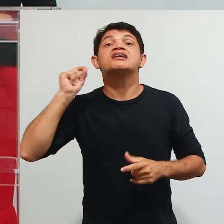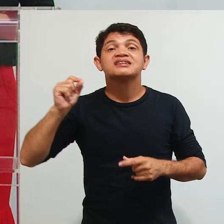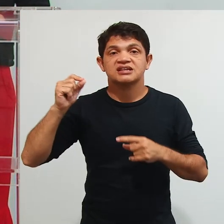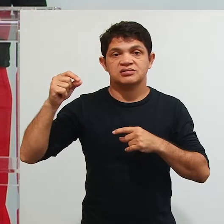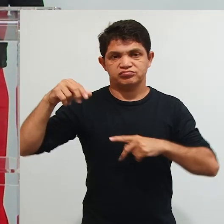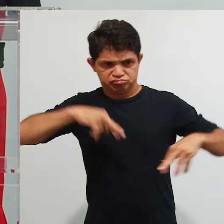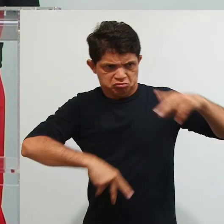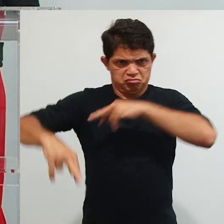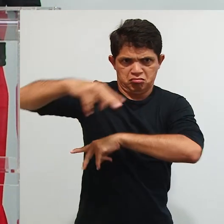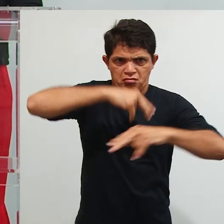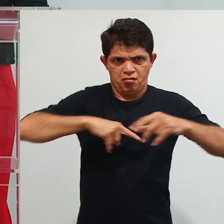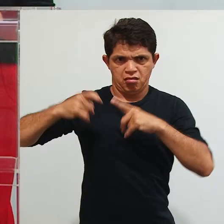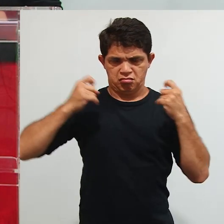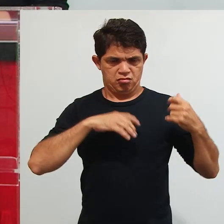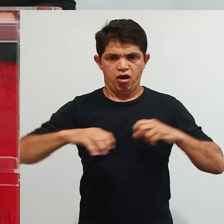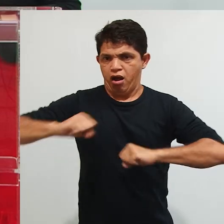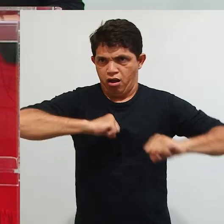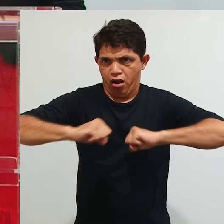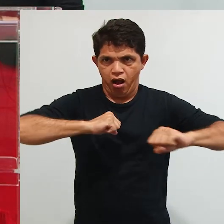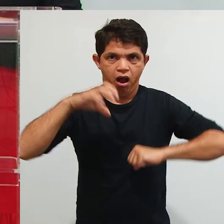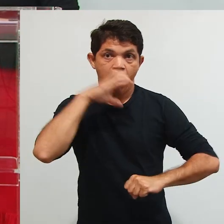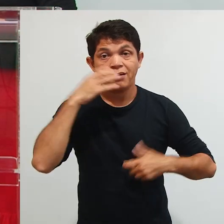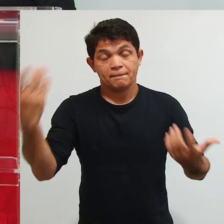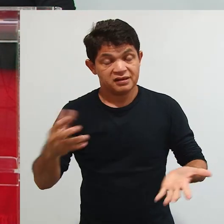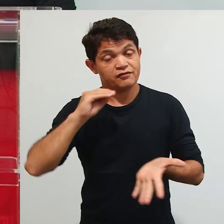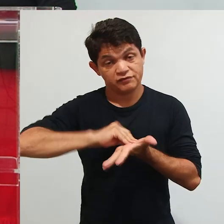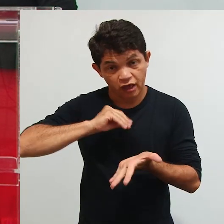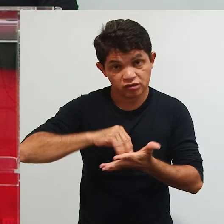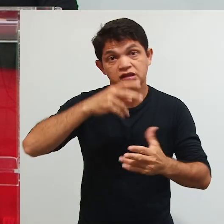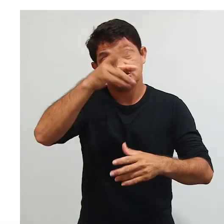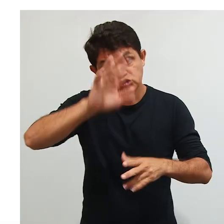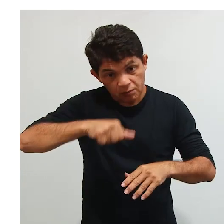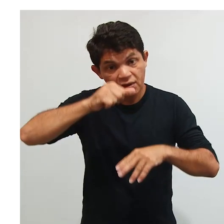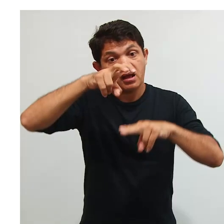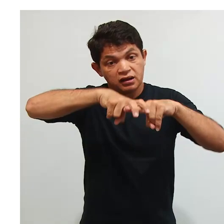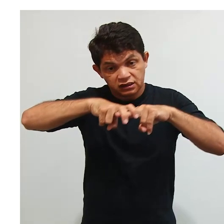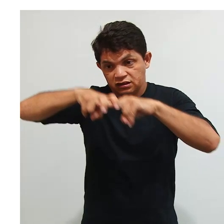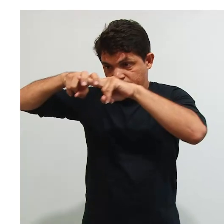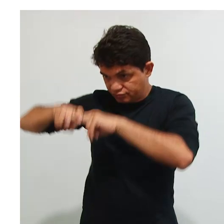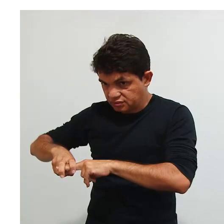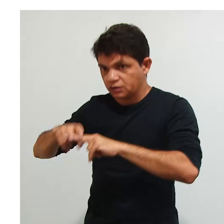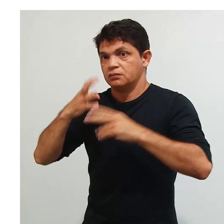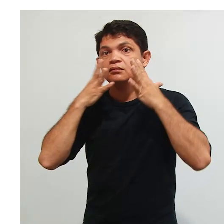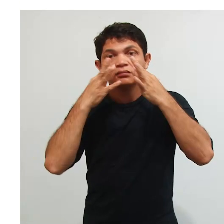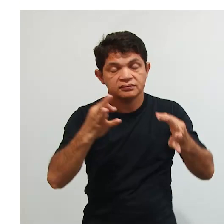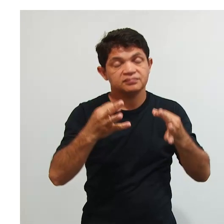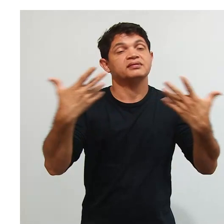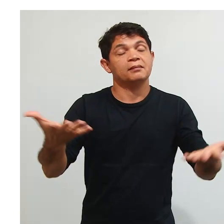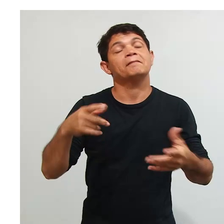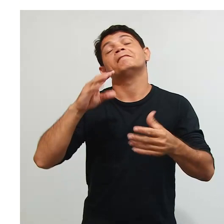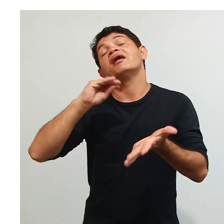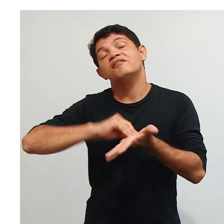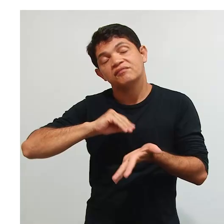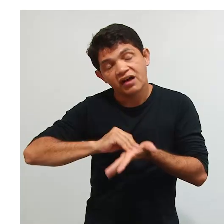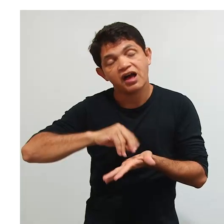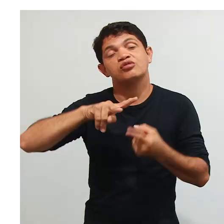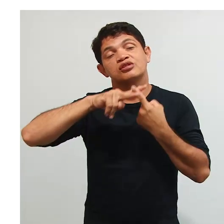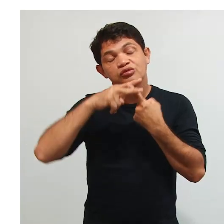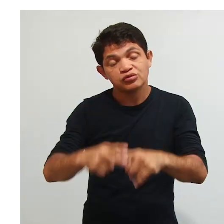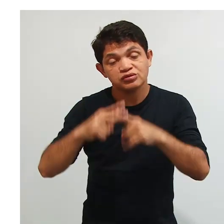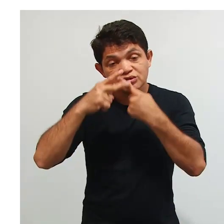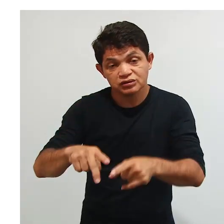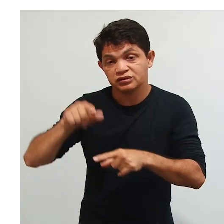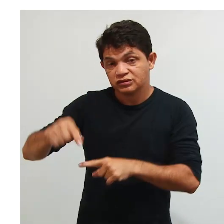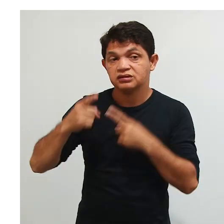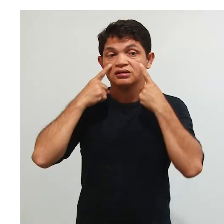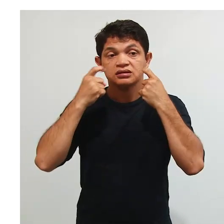ela vai acarretar uma dificuldade de aprendizagem. Esse transtorno não afeta o desenvolvimento